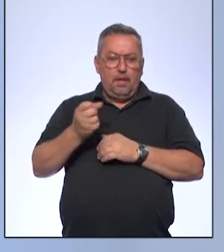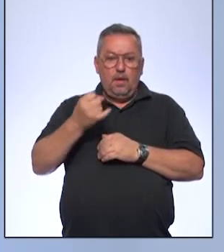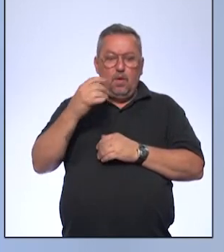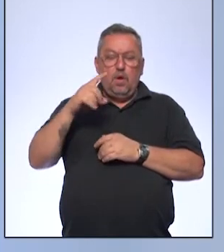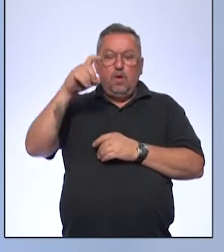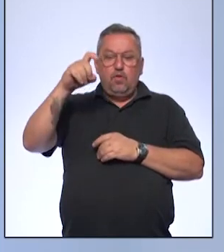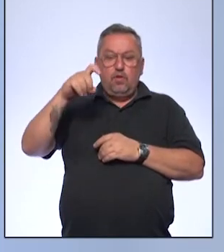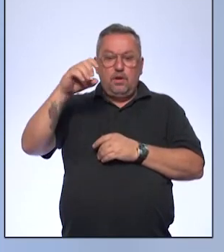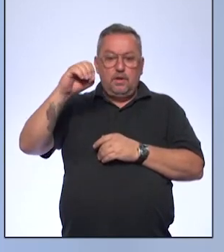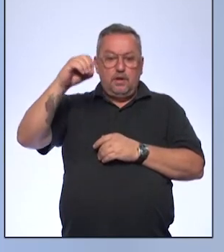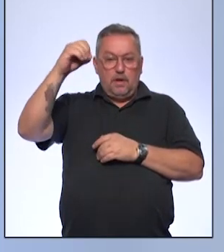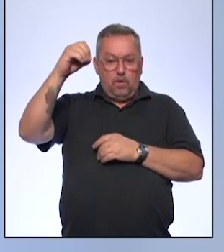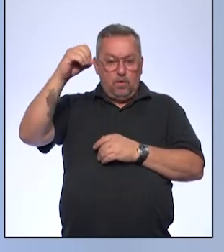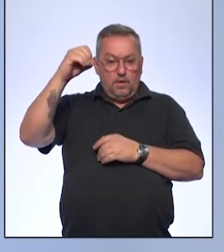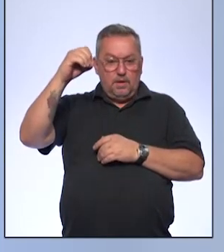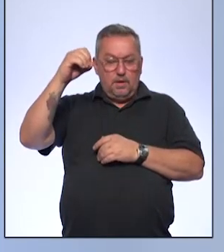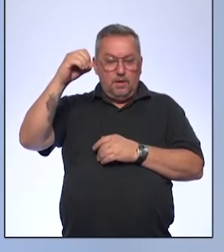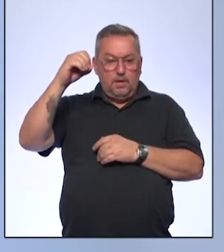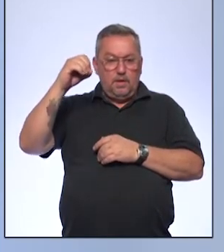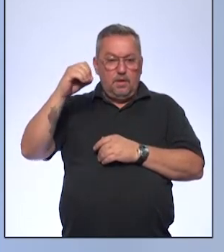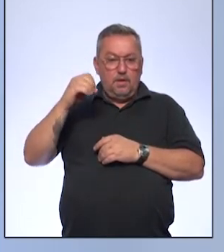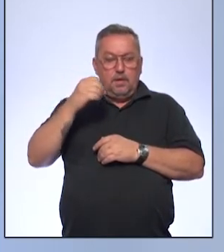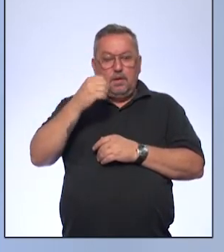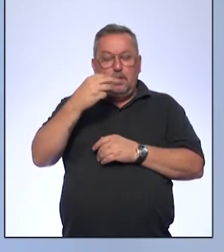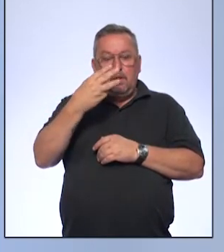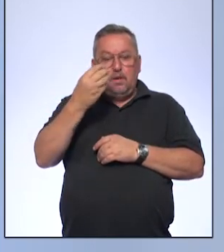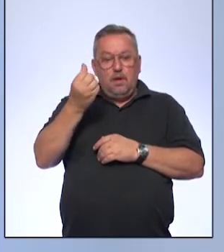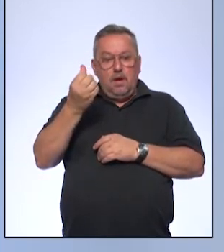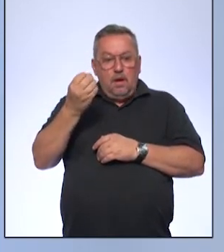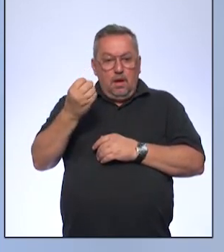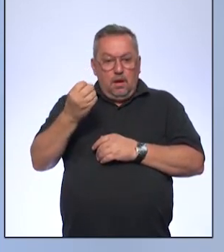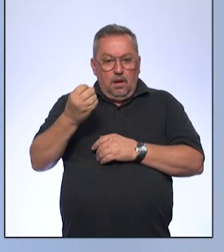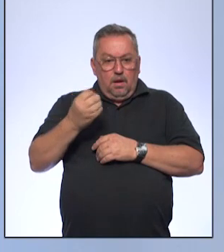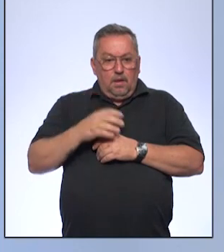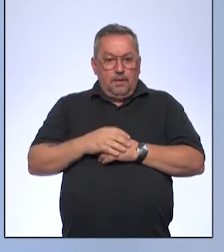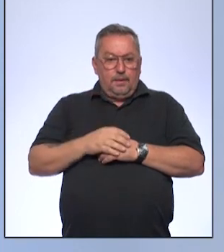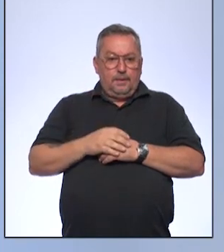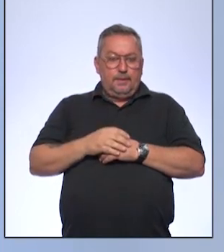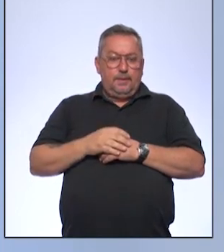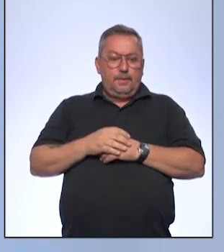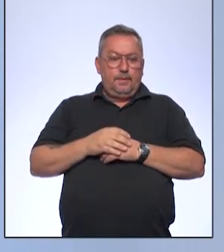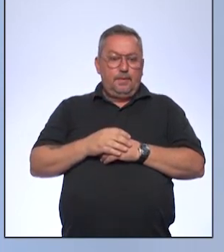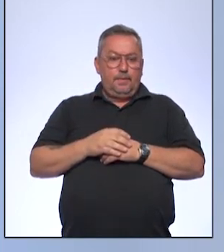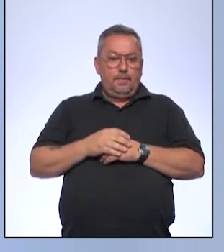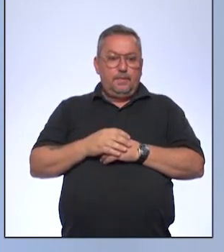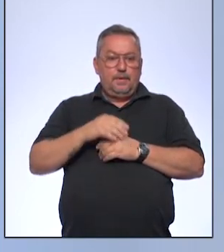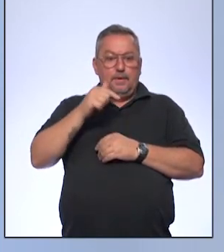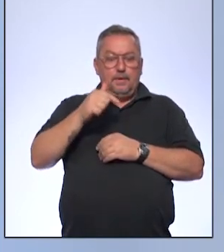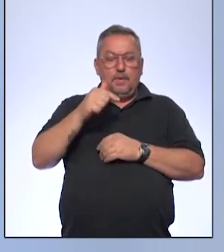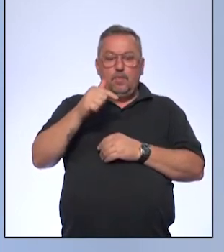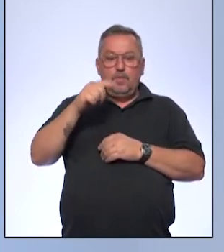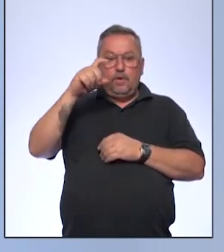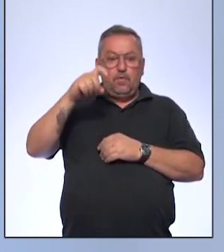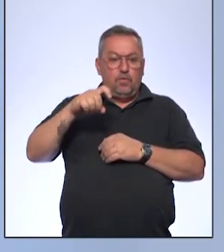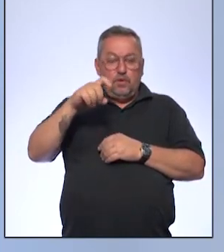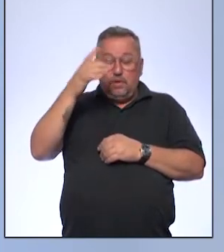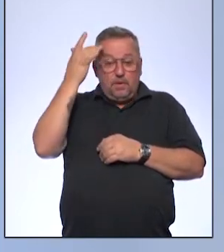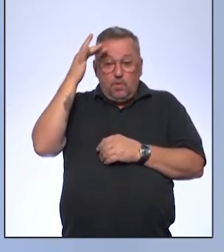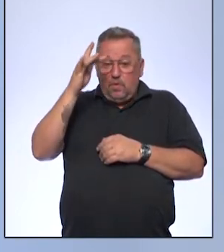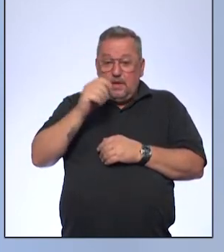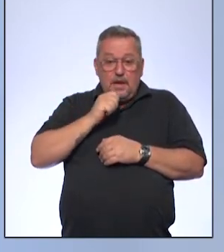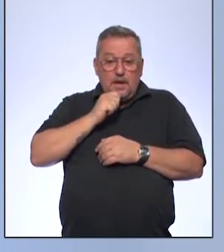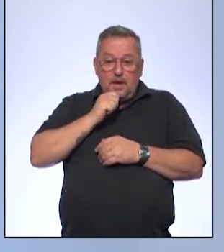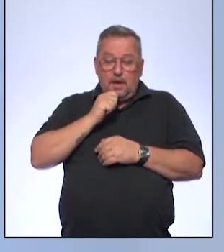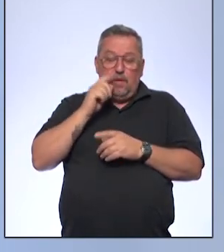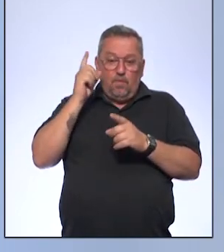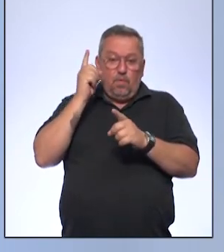graus para 360. Ó, 100% é 360. 75 é um valor aqui que eu